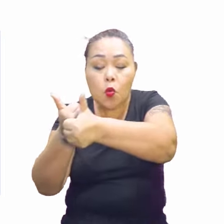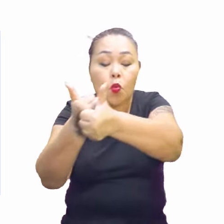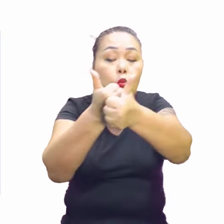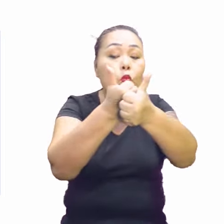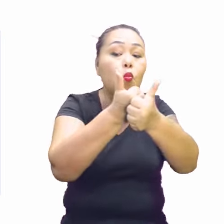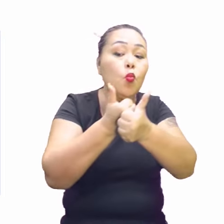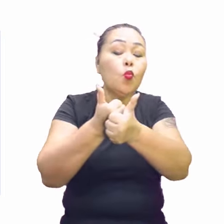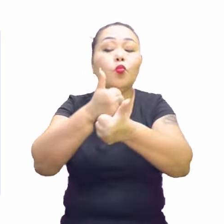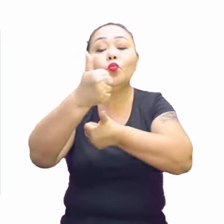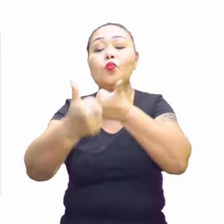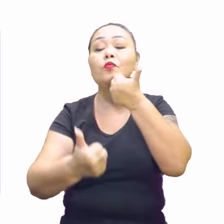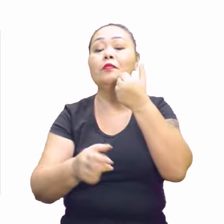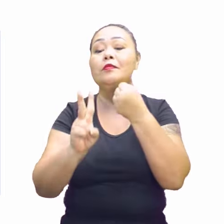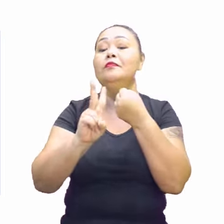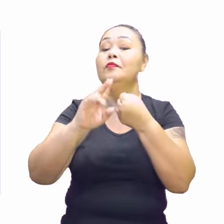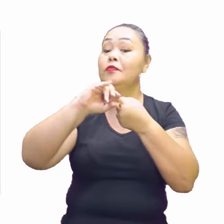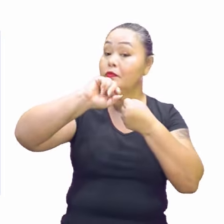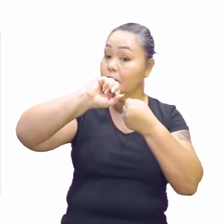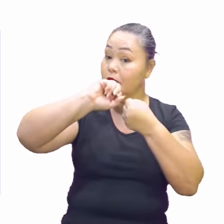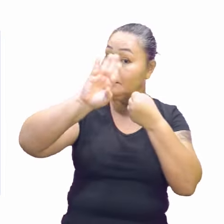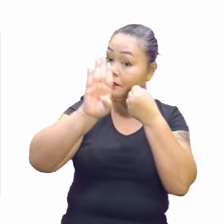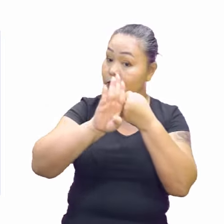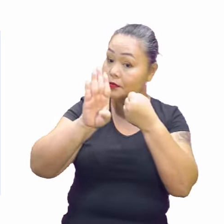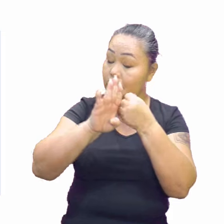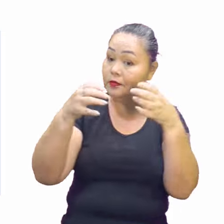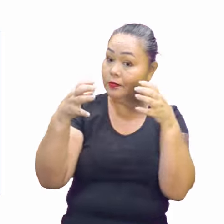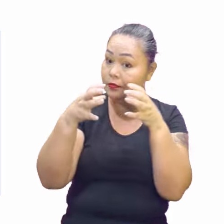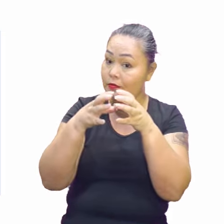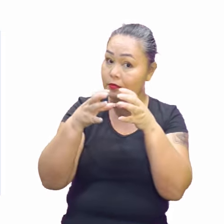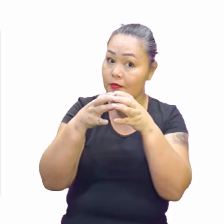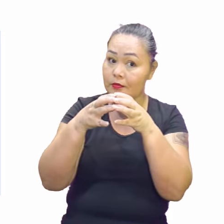do substantivo coletivo.